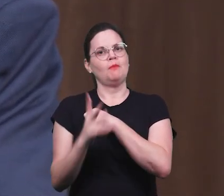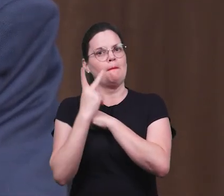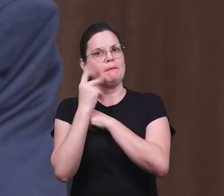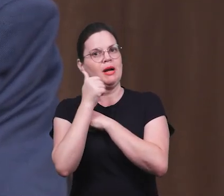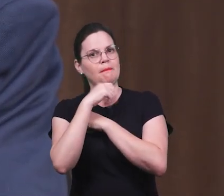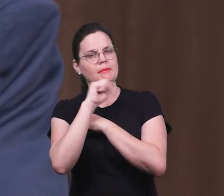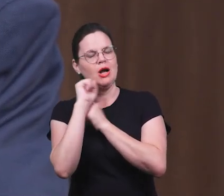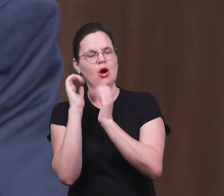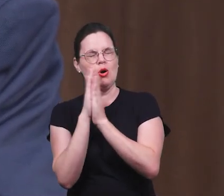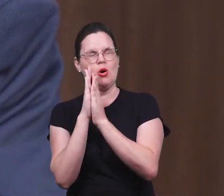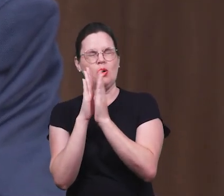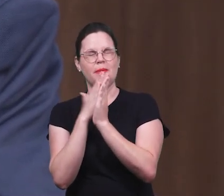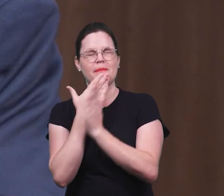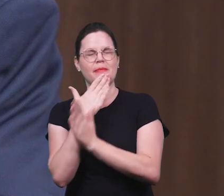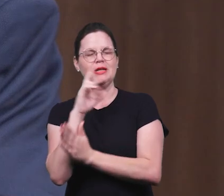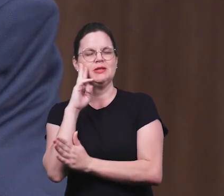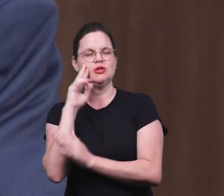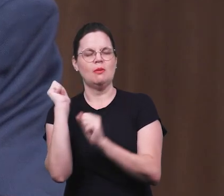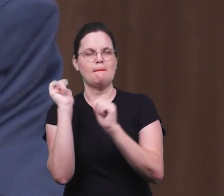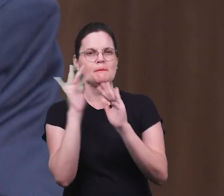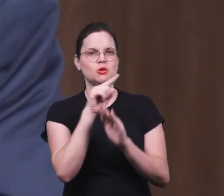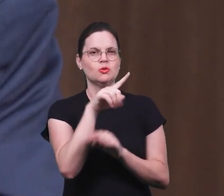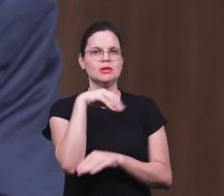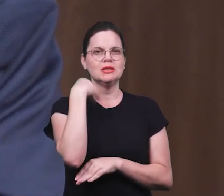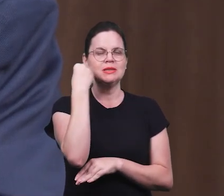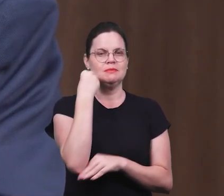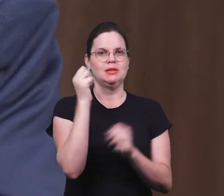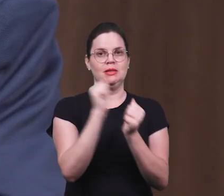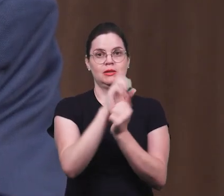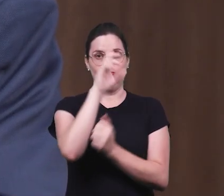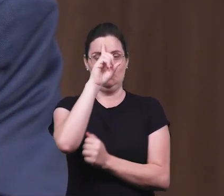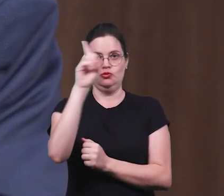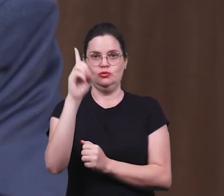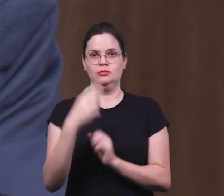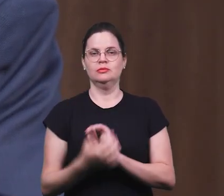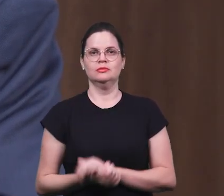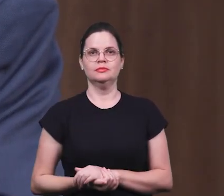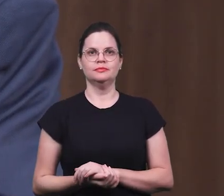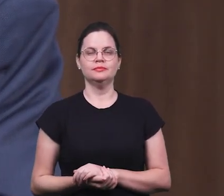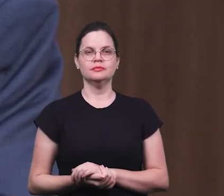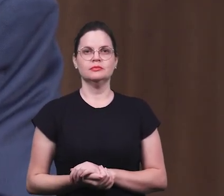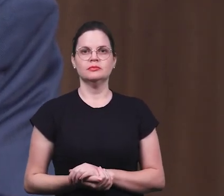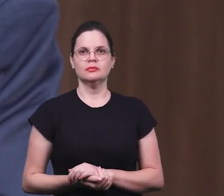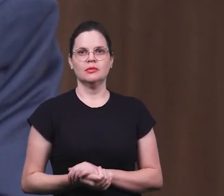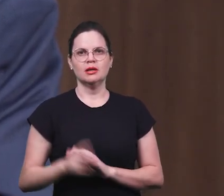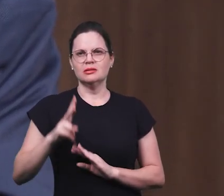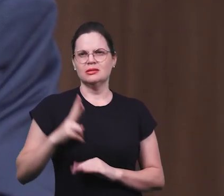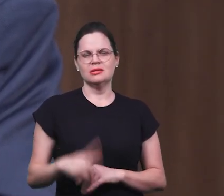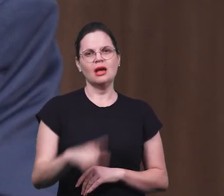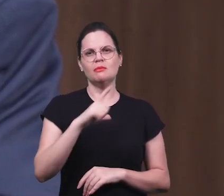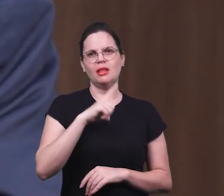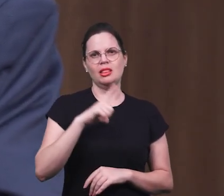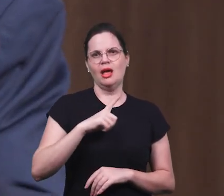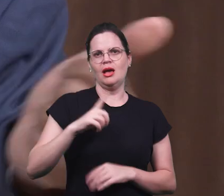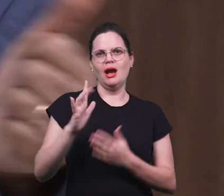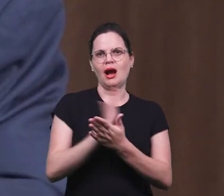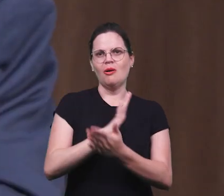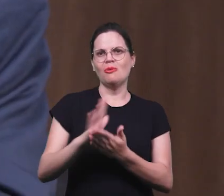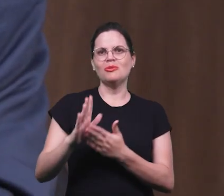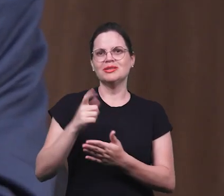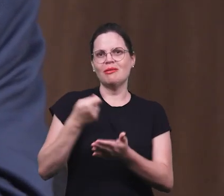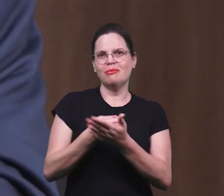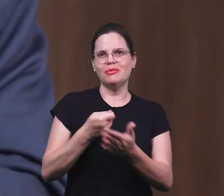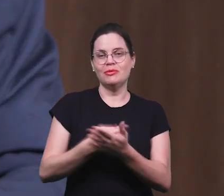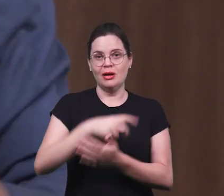dele a experiência com Deus. Agora, essas exigências dos antigos, sempre tem isso, né? Você lembra do filho